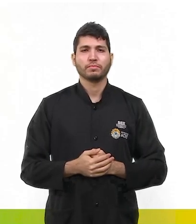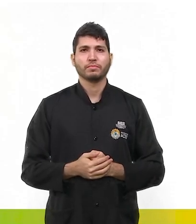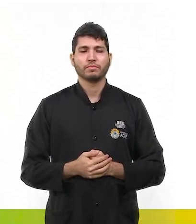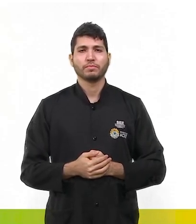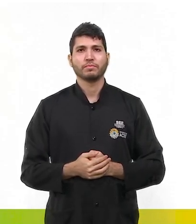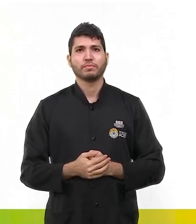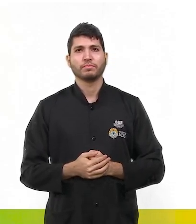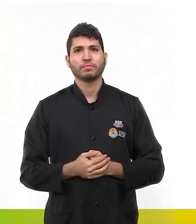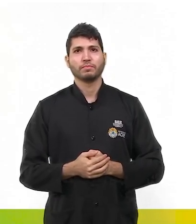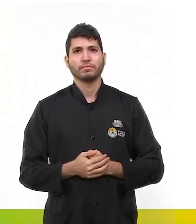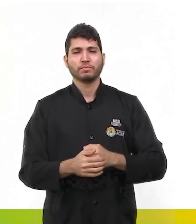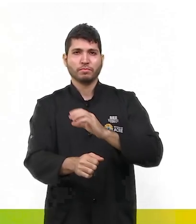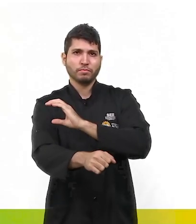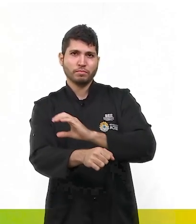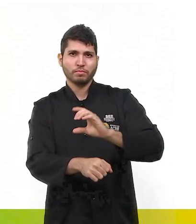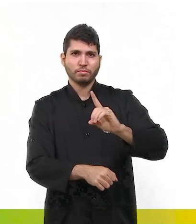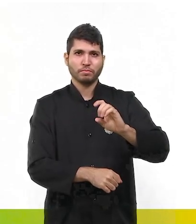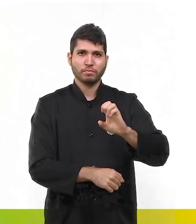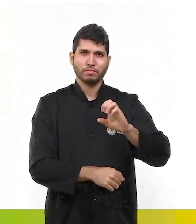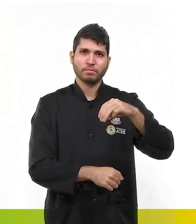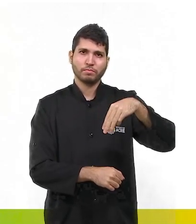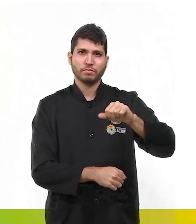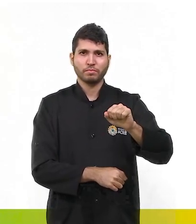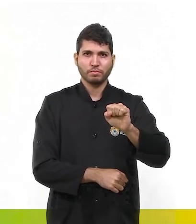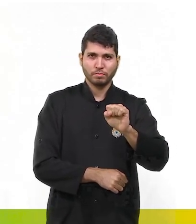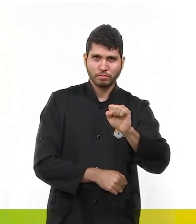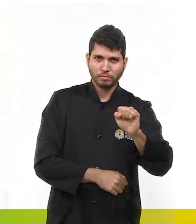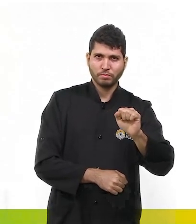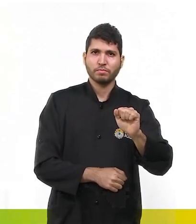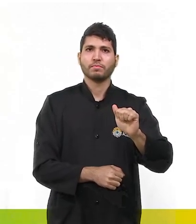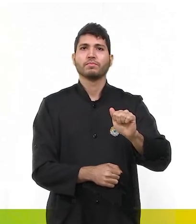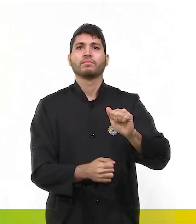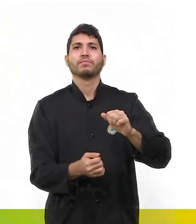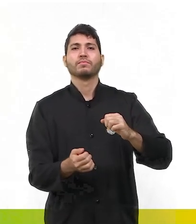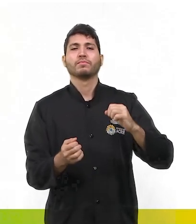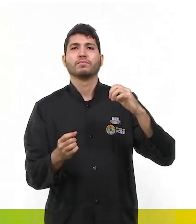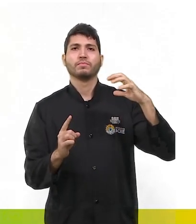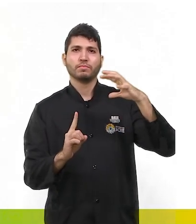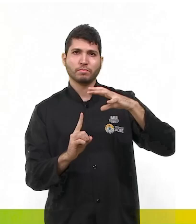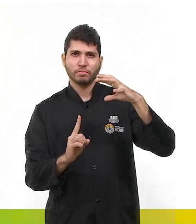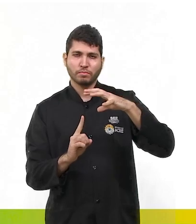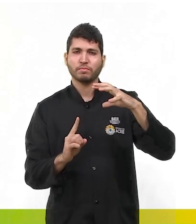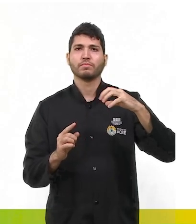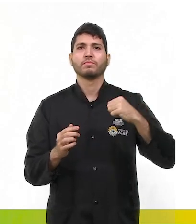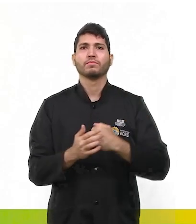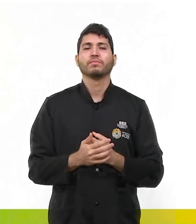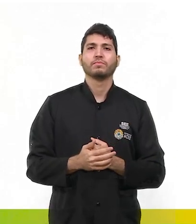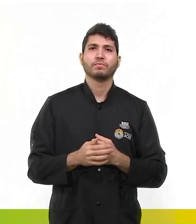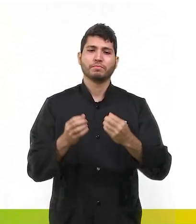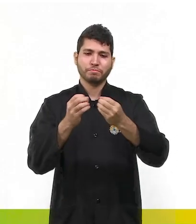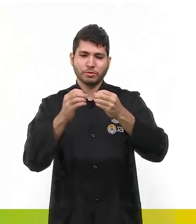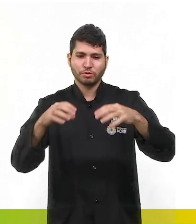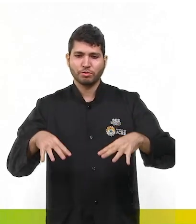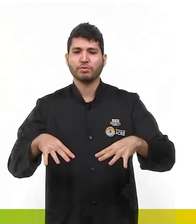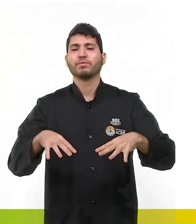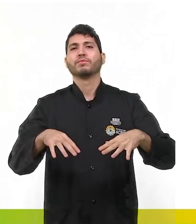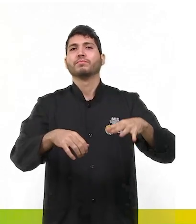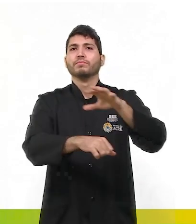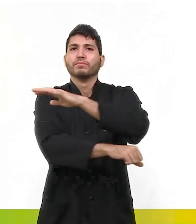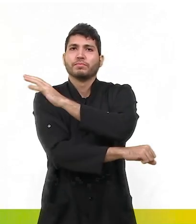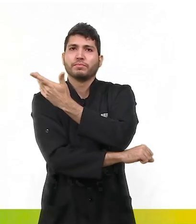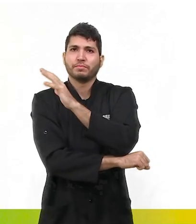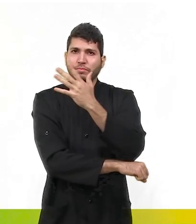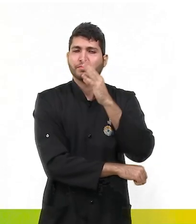massa estimula o consumo padronizado, afetando o meio ambiente